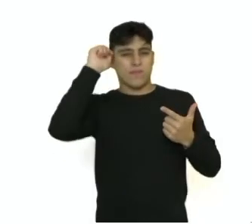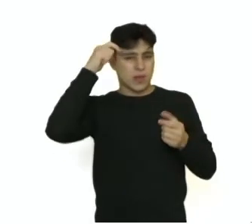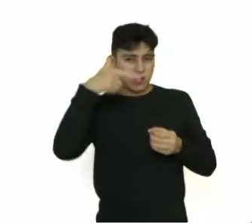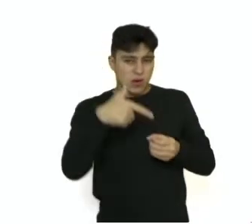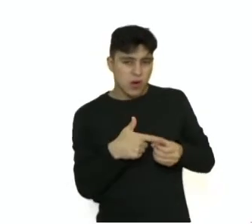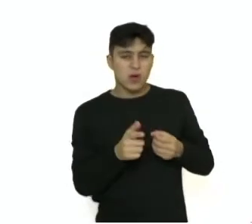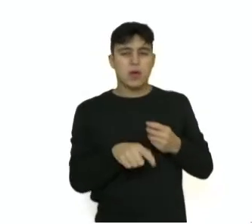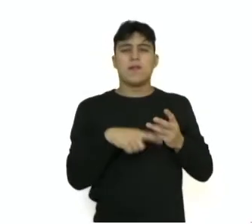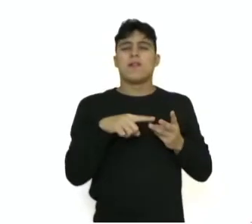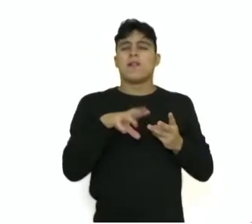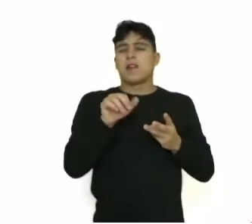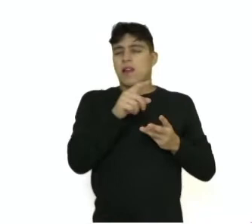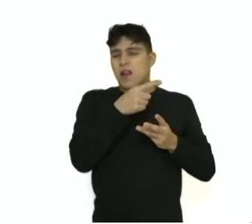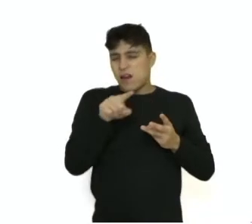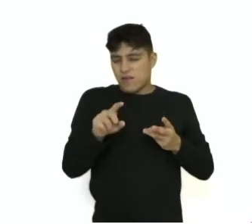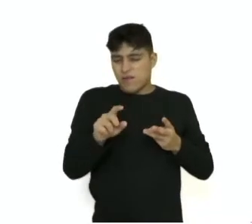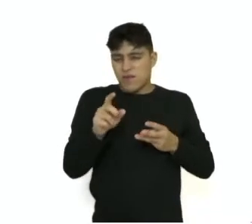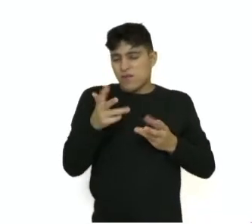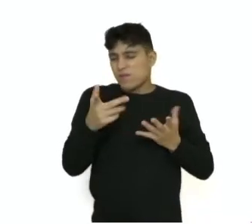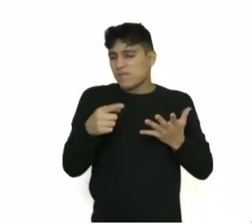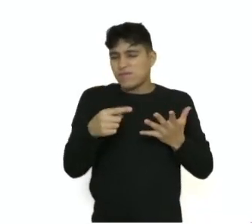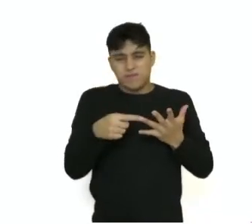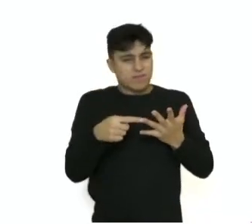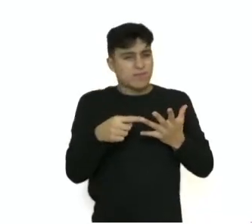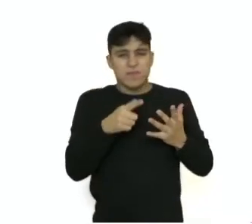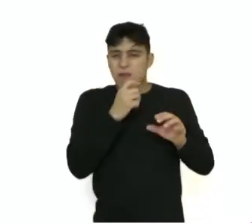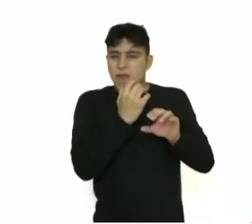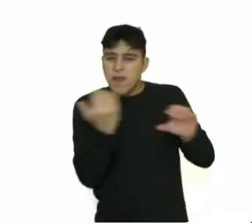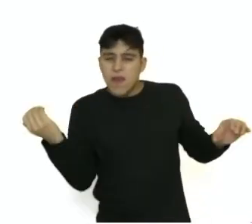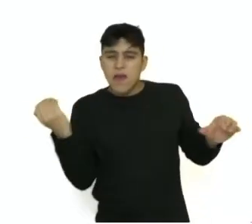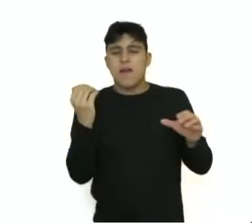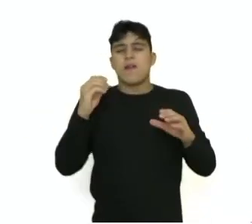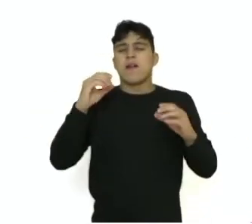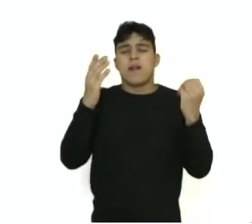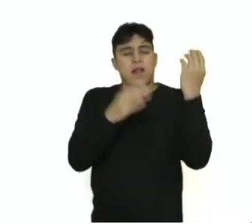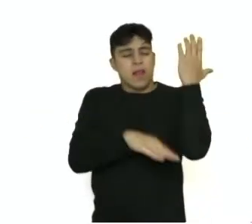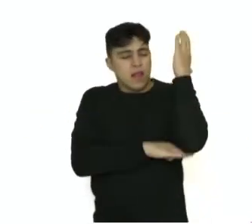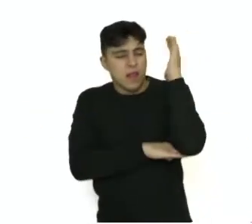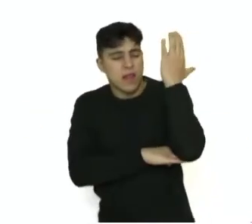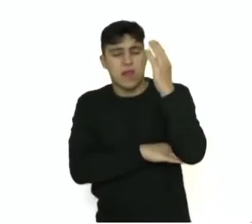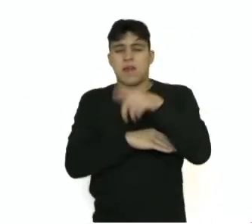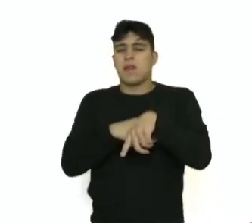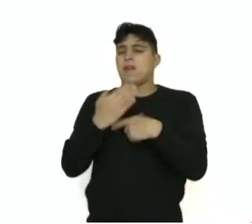petróleo, carvão mineral, hidráulica, lenha, nuclear, gás natural,